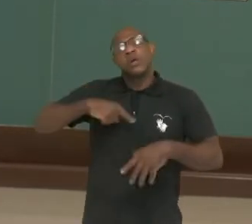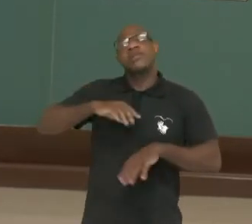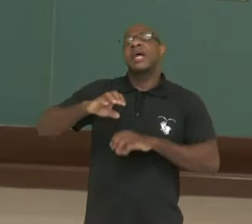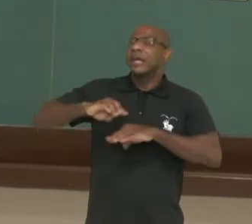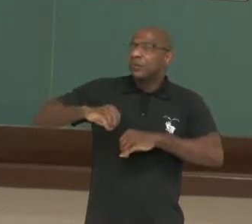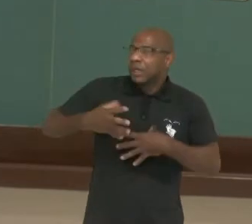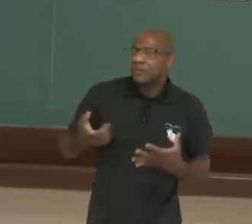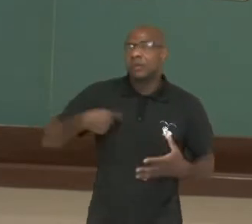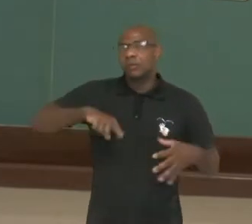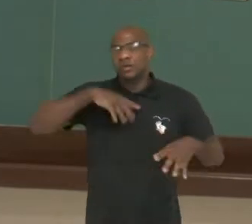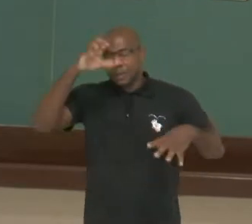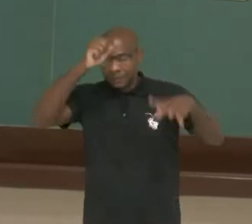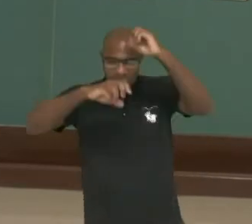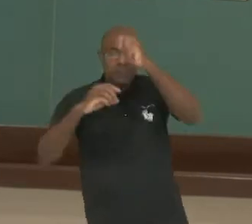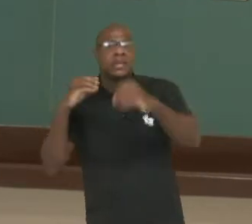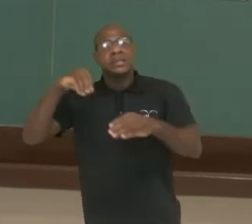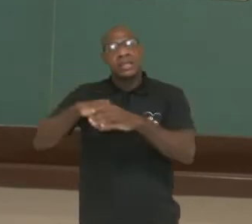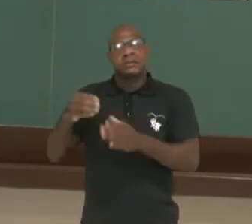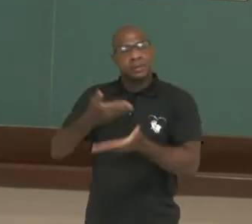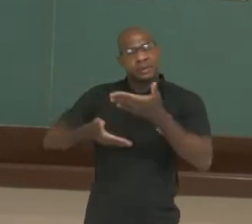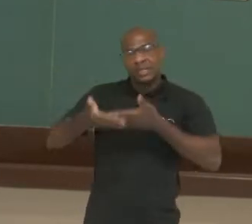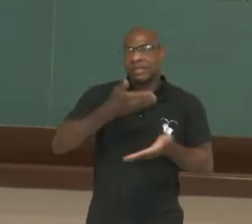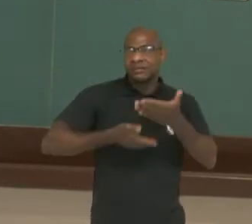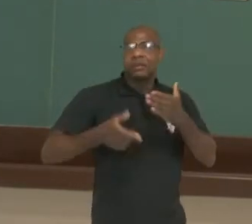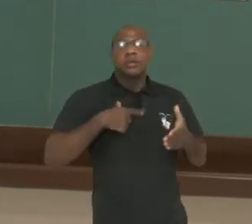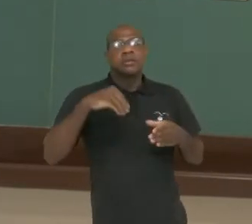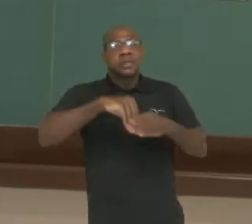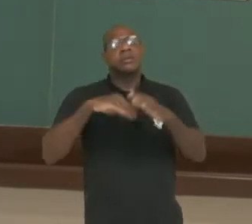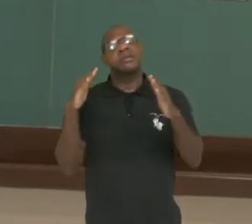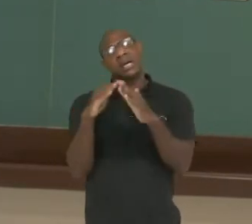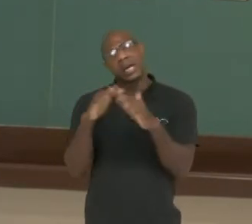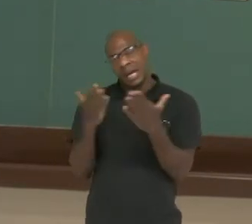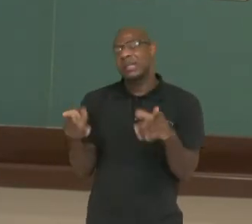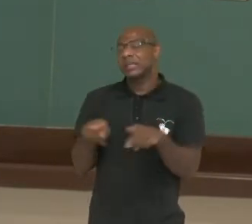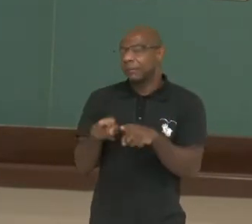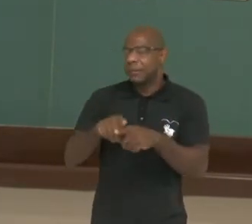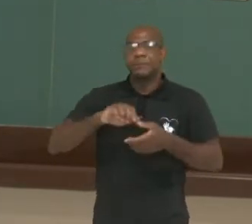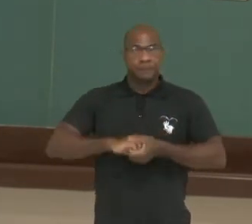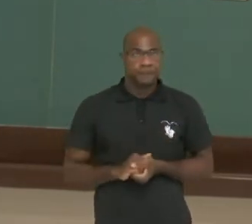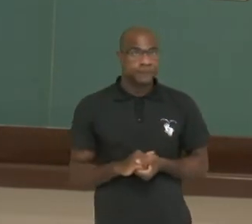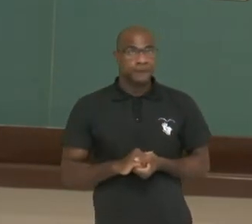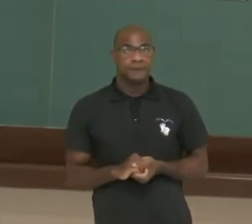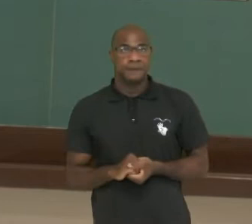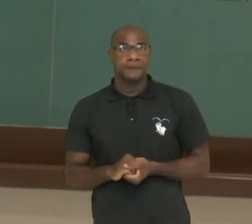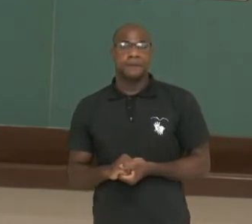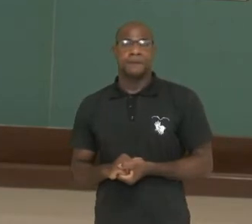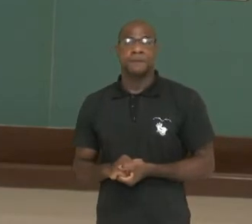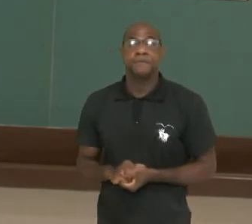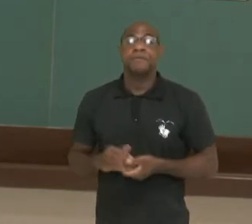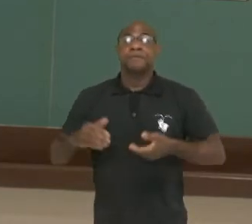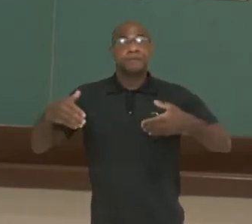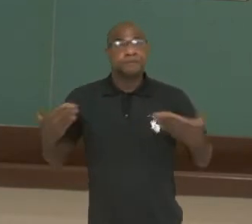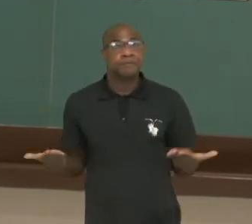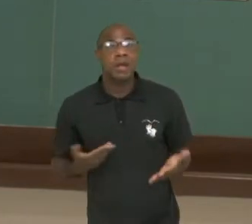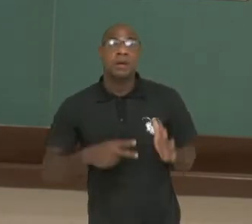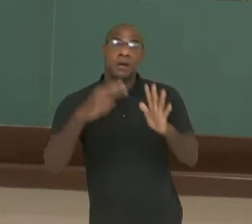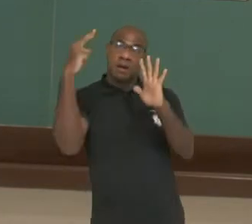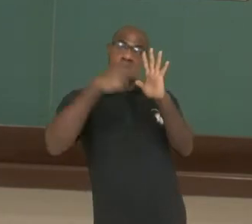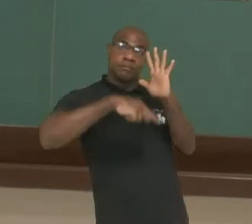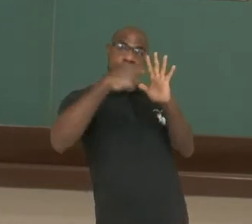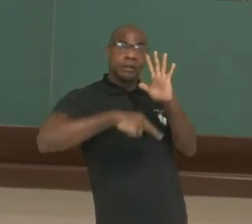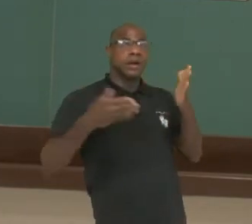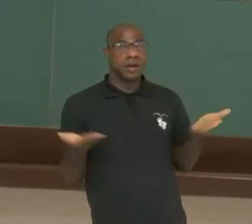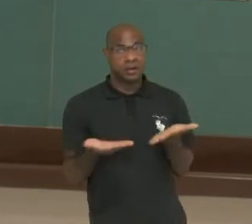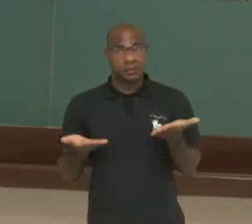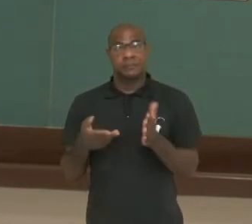diversos espaços de interação verbal com os quais nós nos comunicamos com o mundo. Então, vamos fazer a leitura, pessoal. Convido